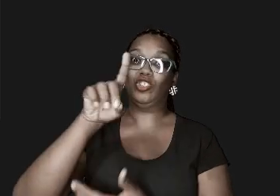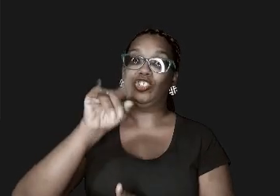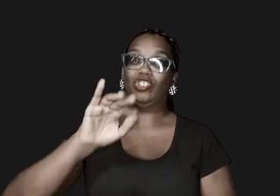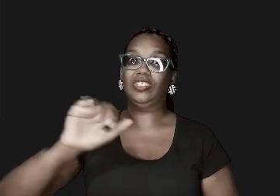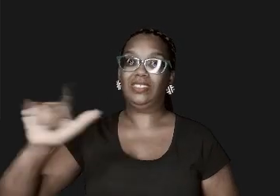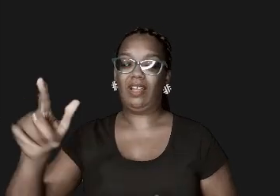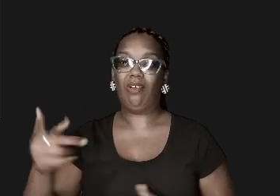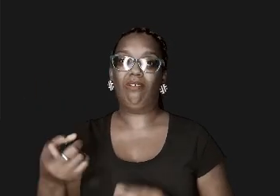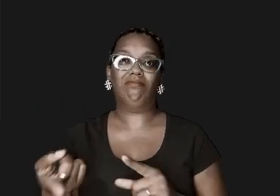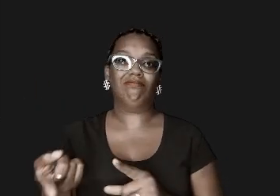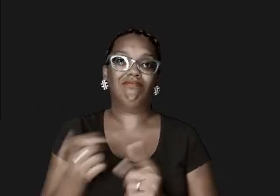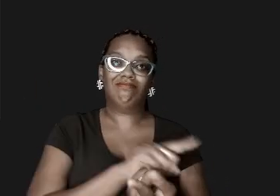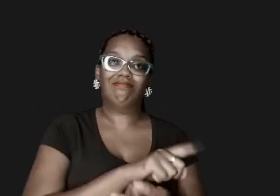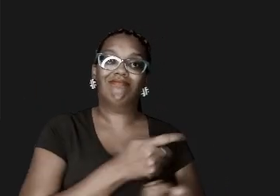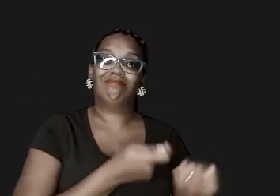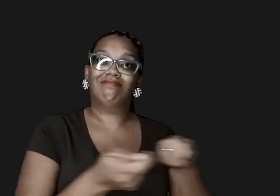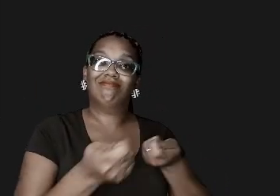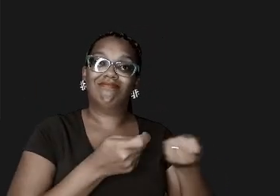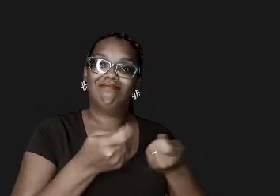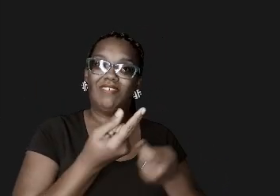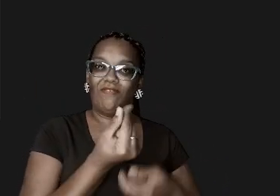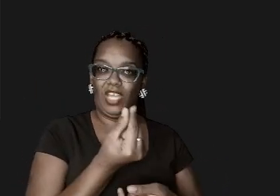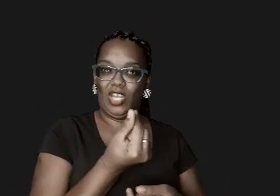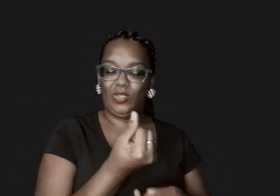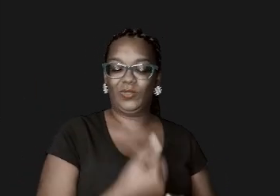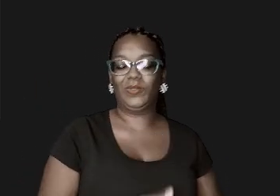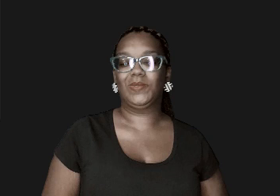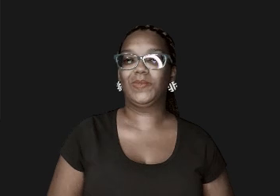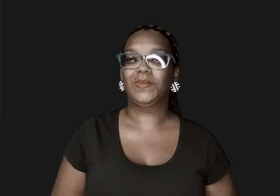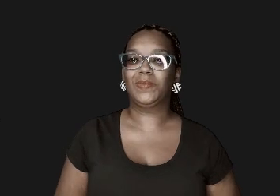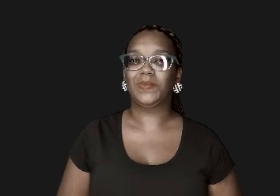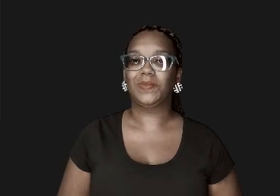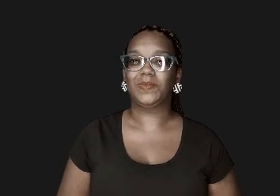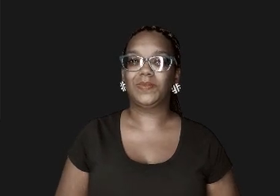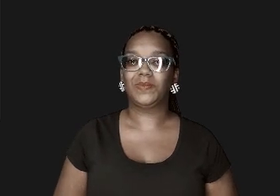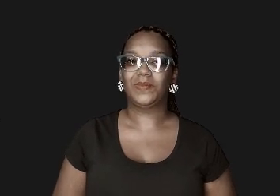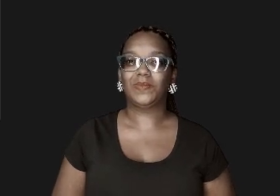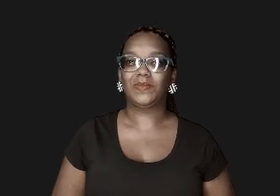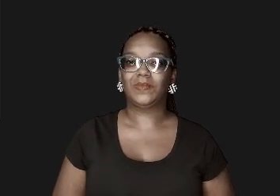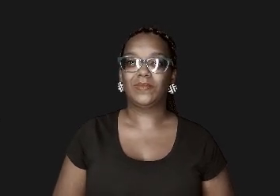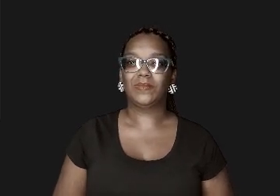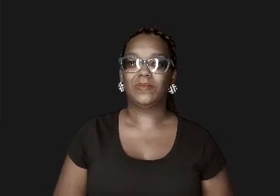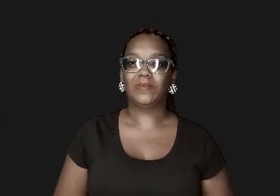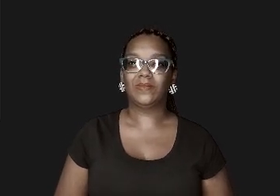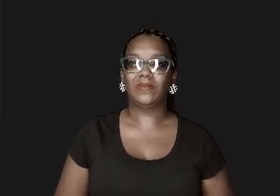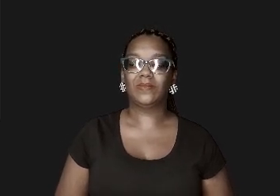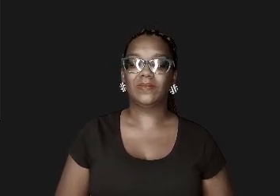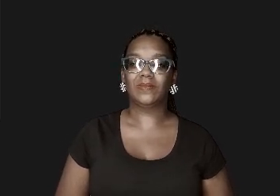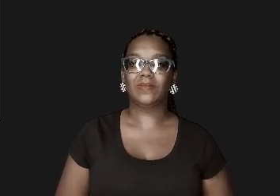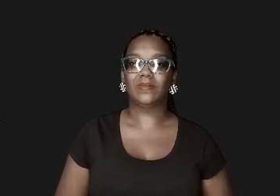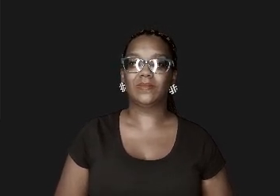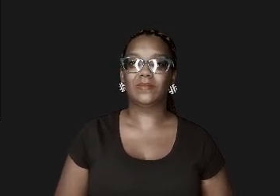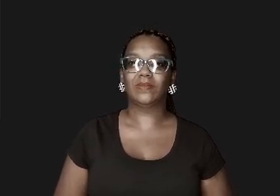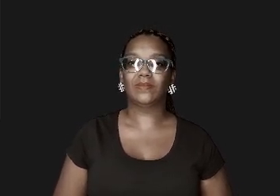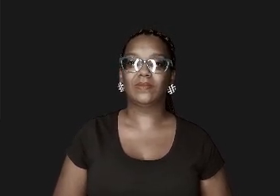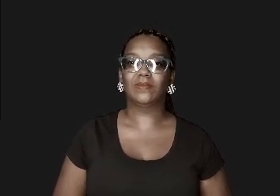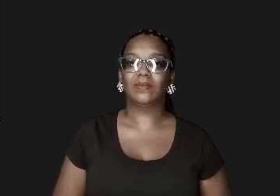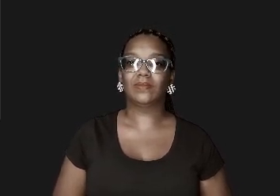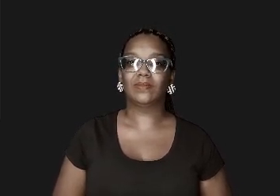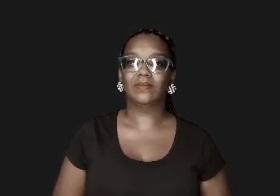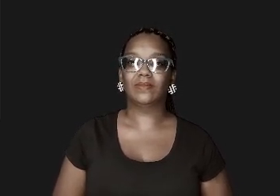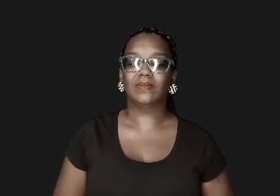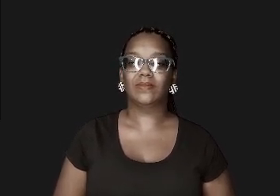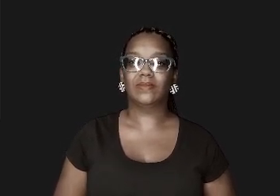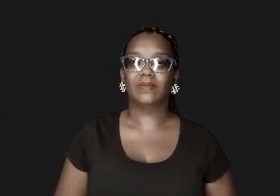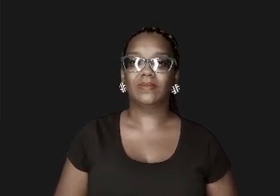ativos mas não é esse ponto principal que eu gostaria de destacar no mundo digital versus manipulação de mercado e manipulação